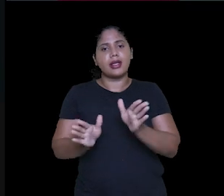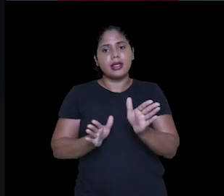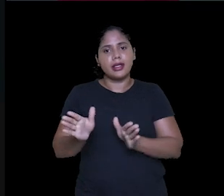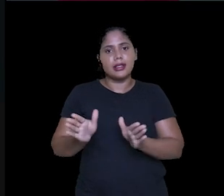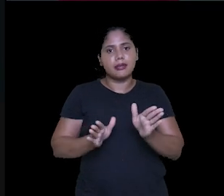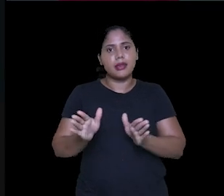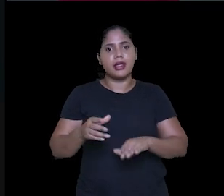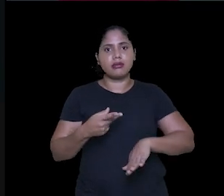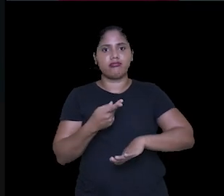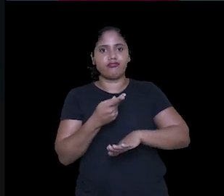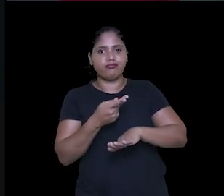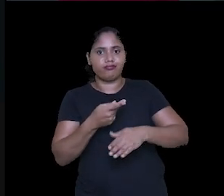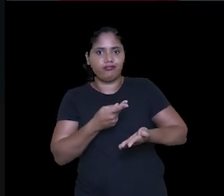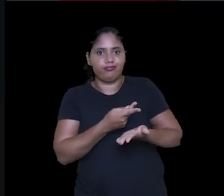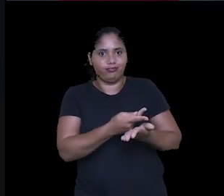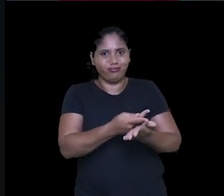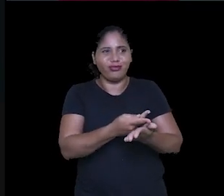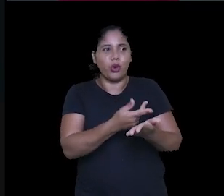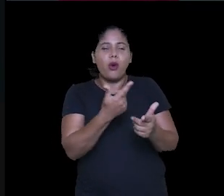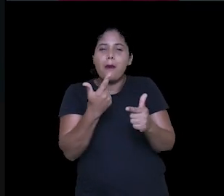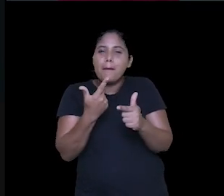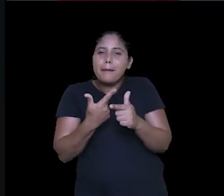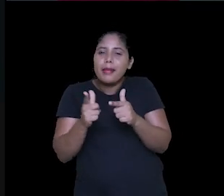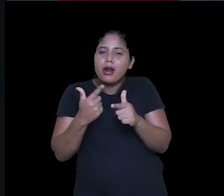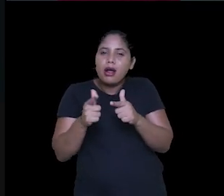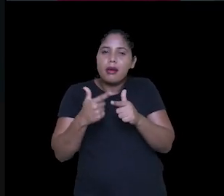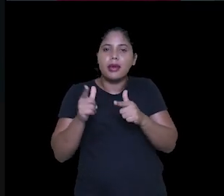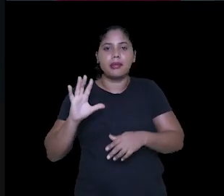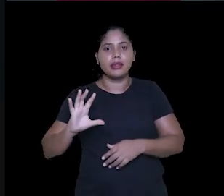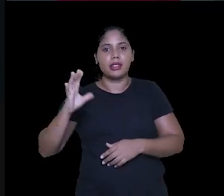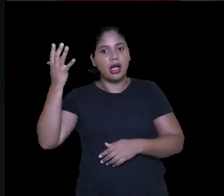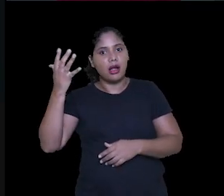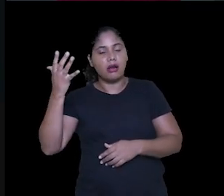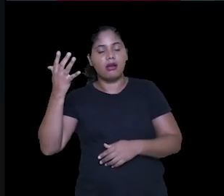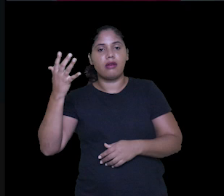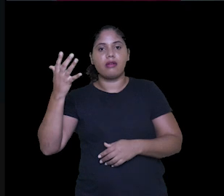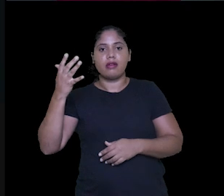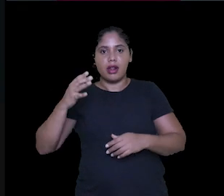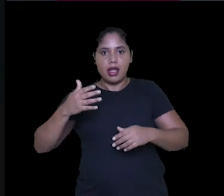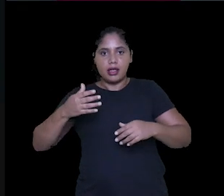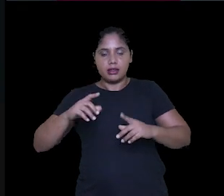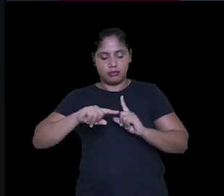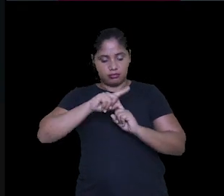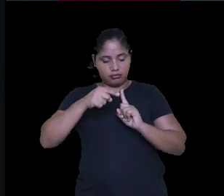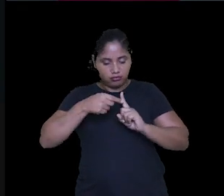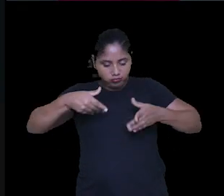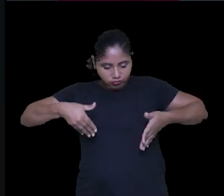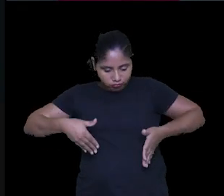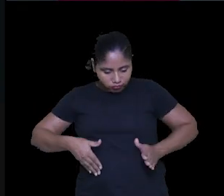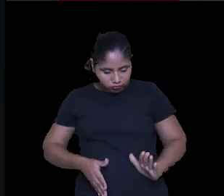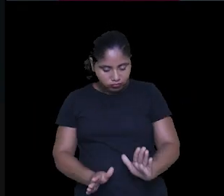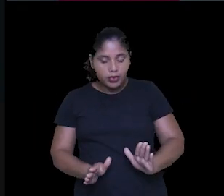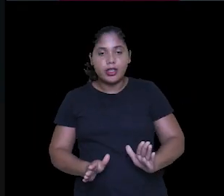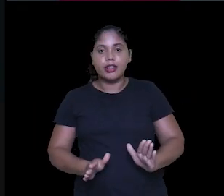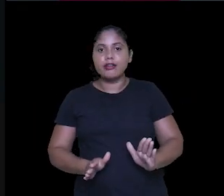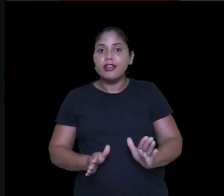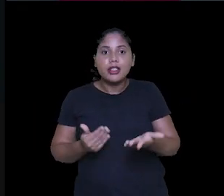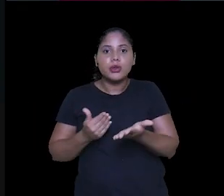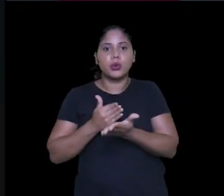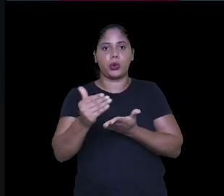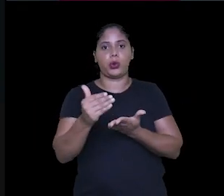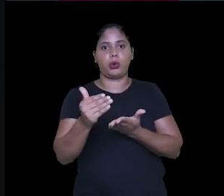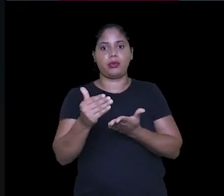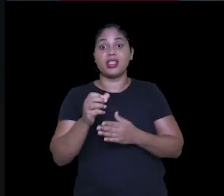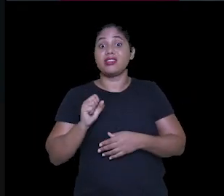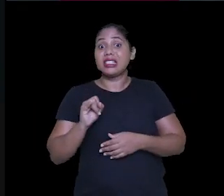nas mamas pode aliviar essa dor e deixá-las mais maleável, fazendo com que facilite